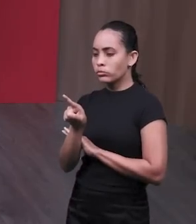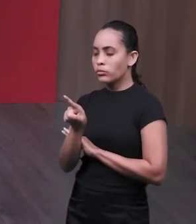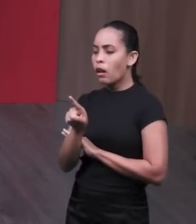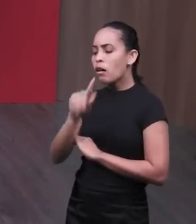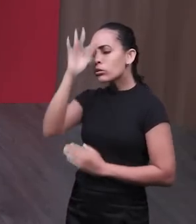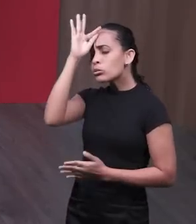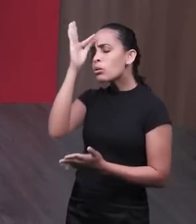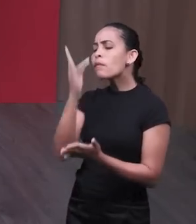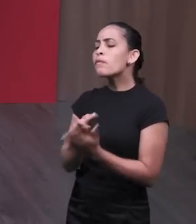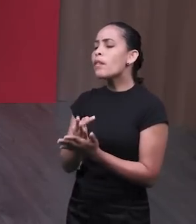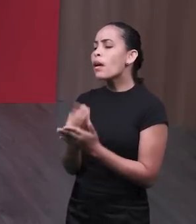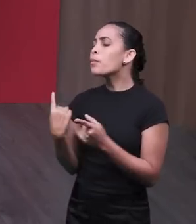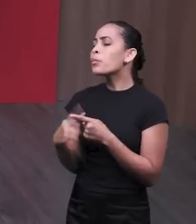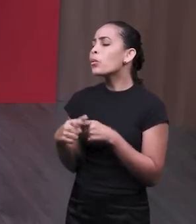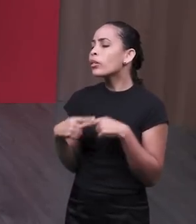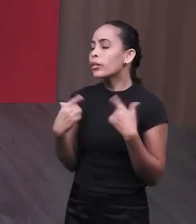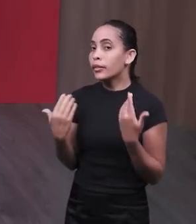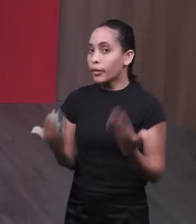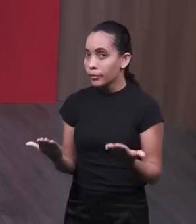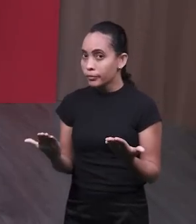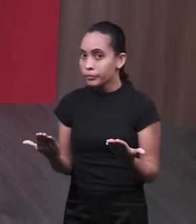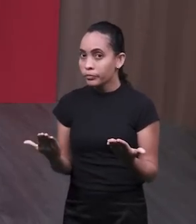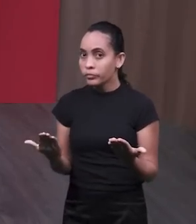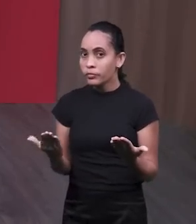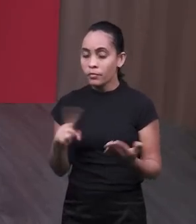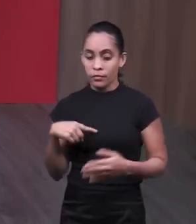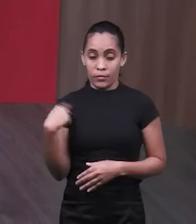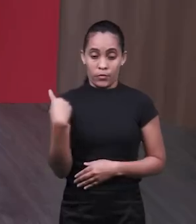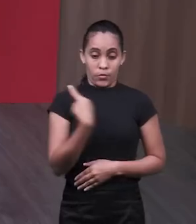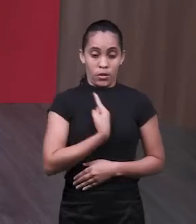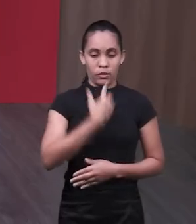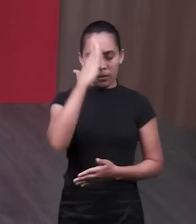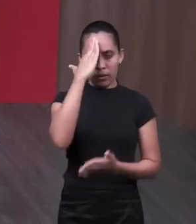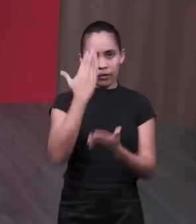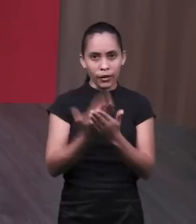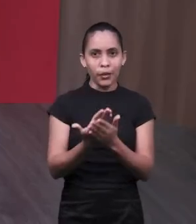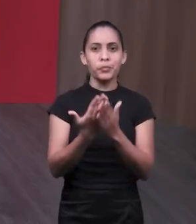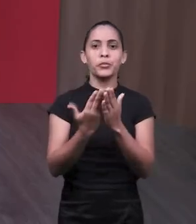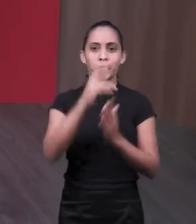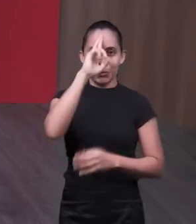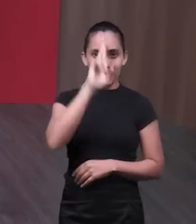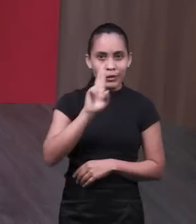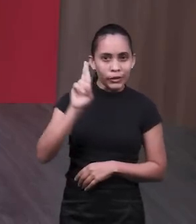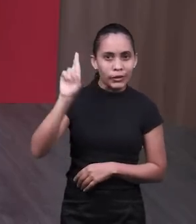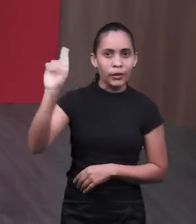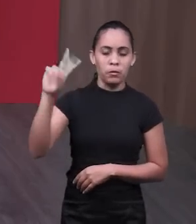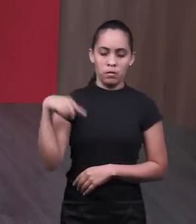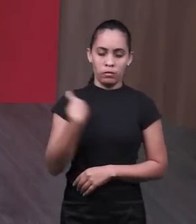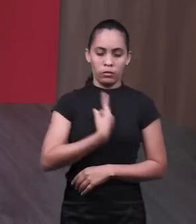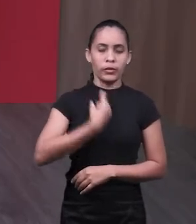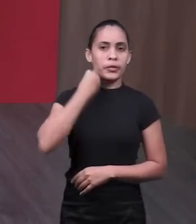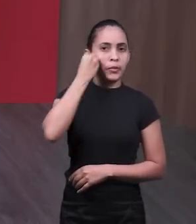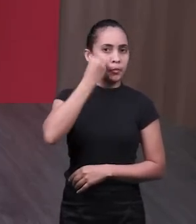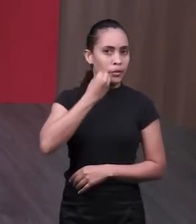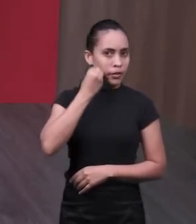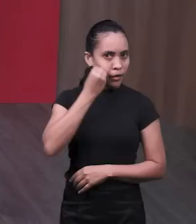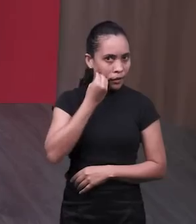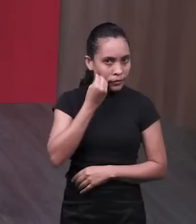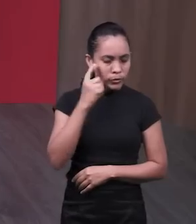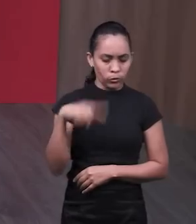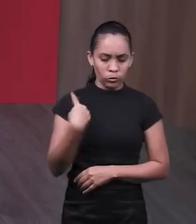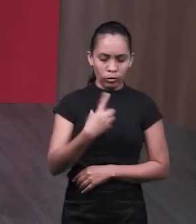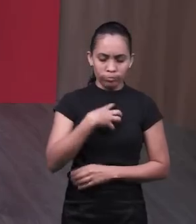a razão da sua esperança? E nós sabemos, a nossa esperança está no Senhor, nas nossas experiências